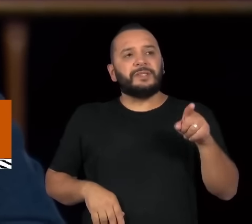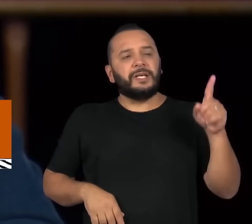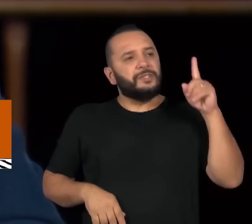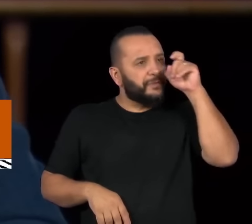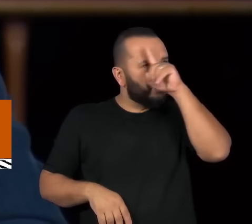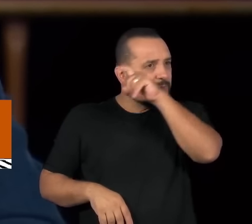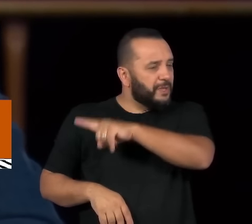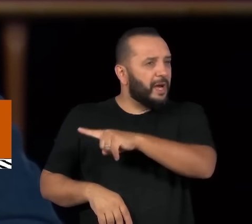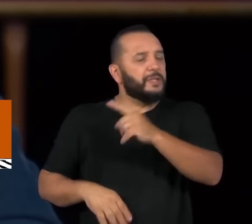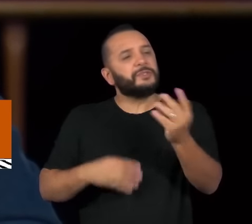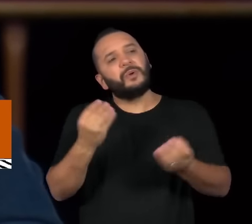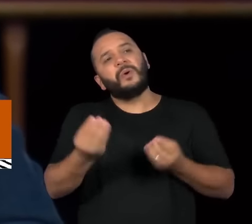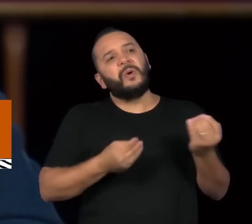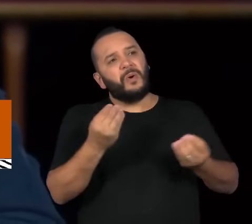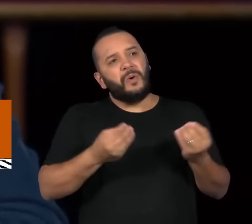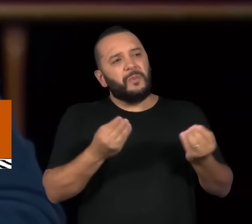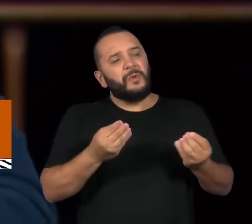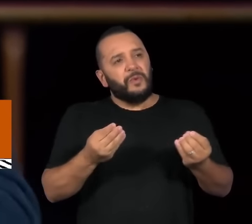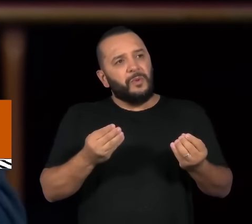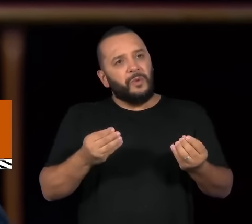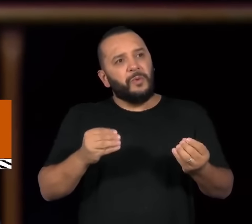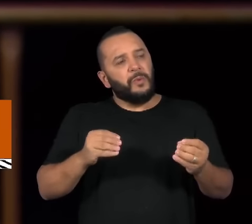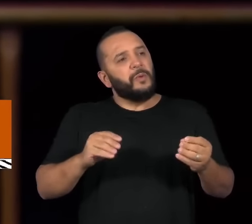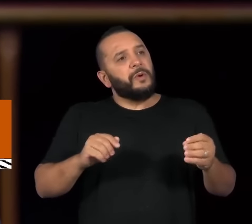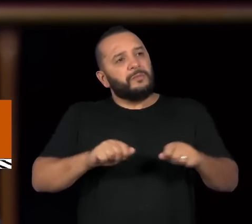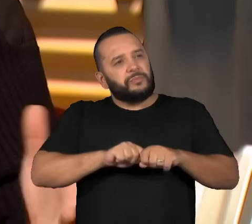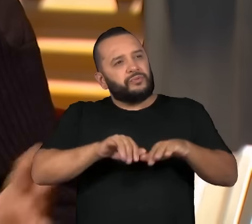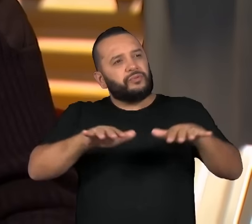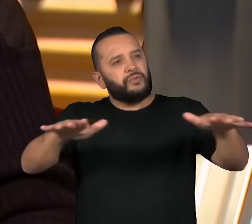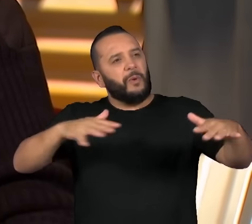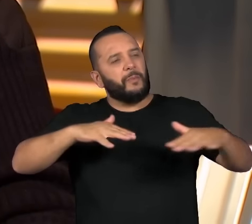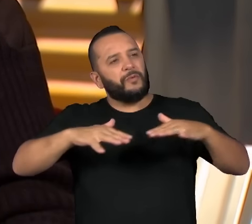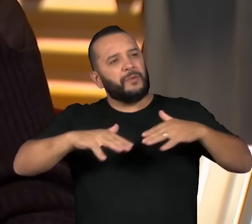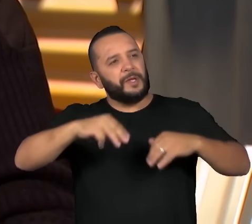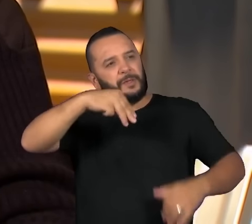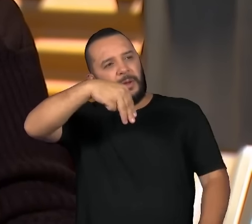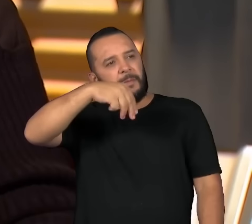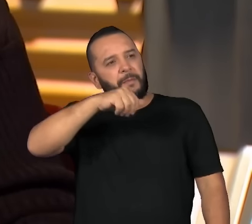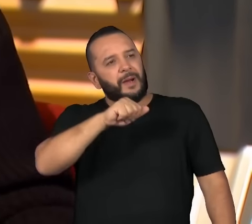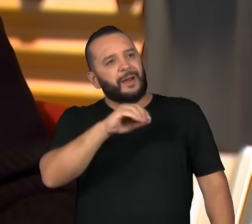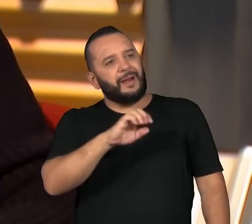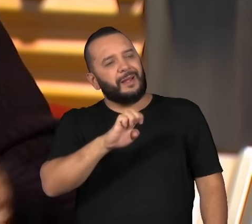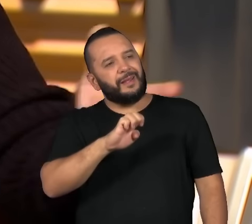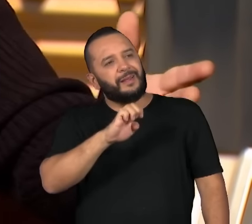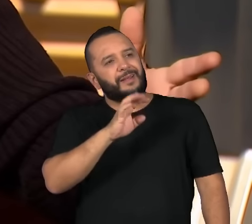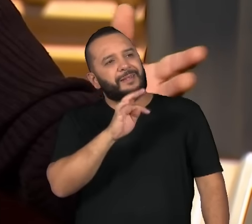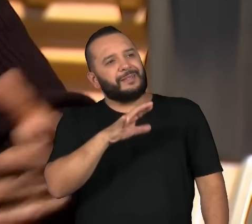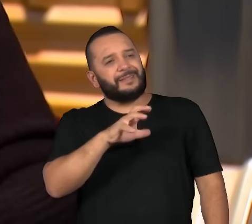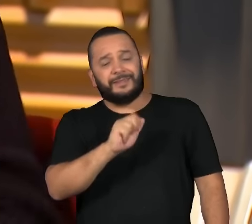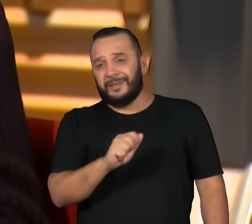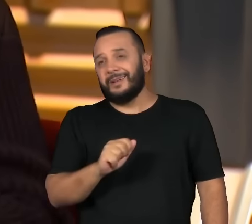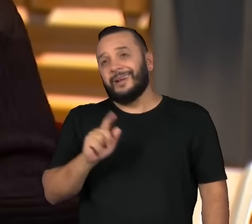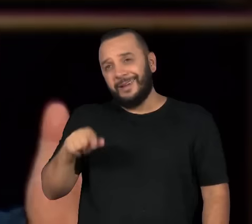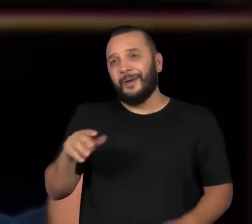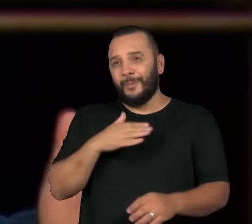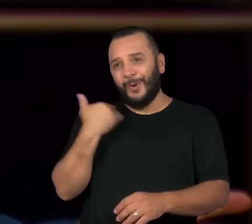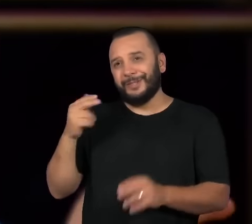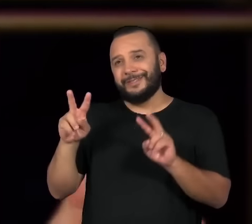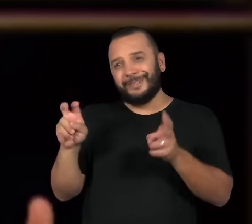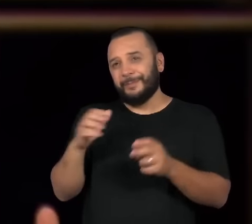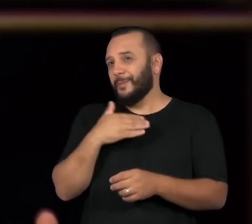para difundir o movimento Mãe Trícia? A morte. Se falar da morte. Esse assunto Não,